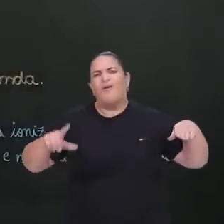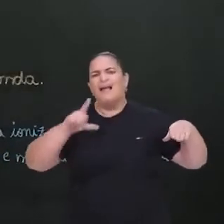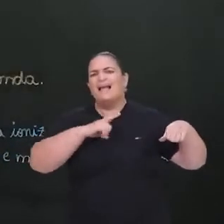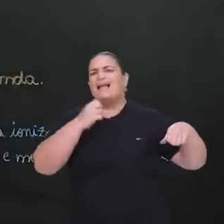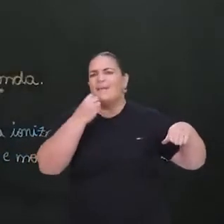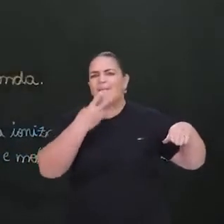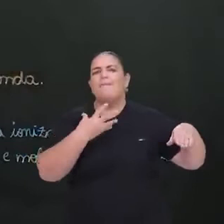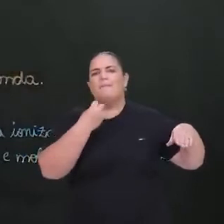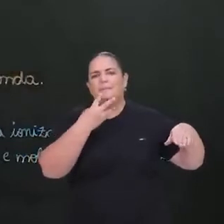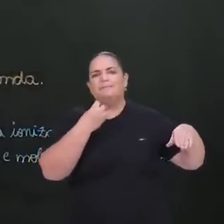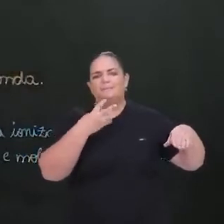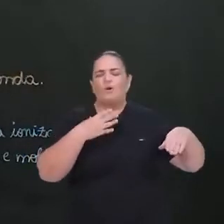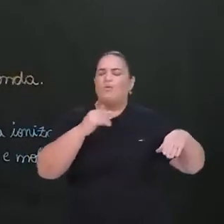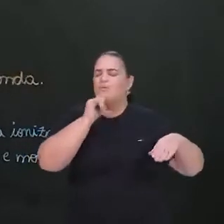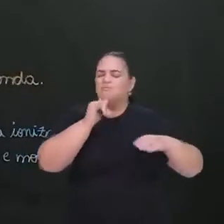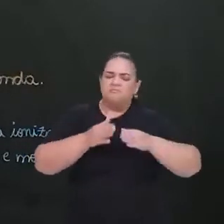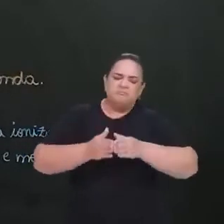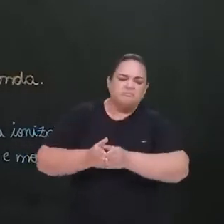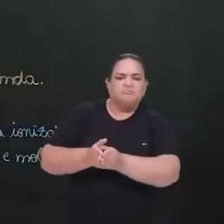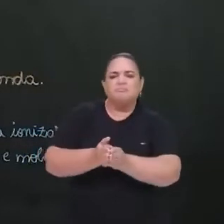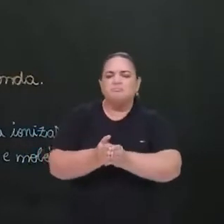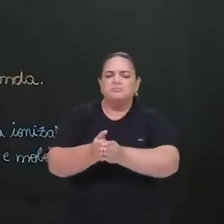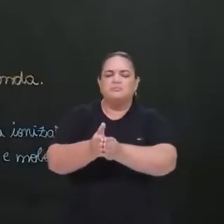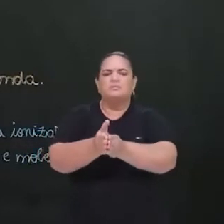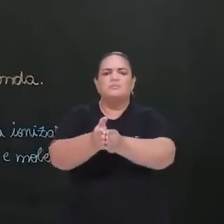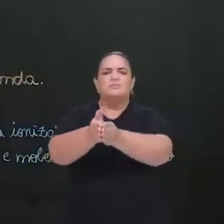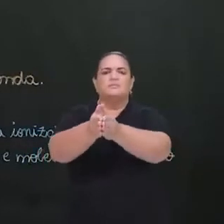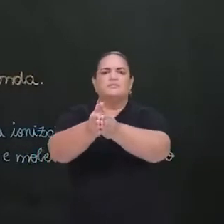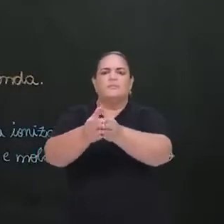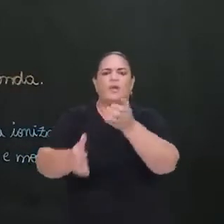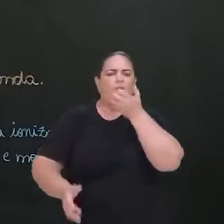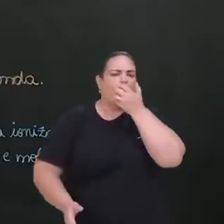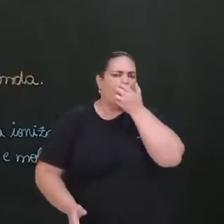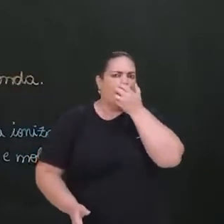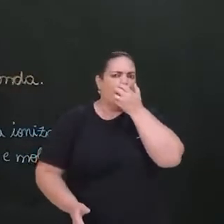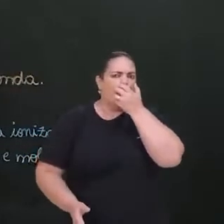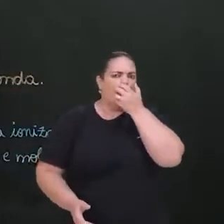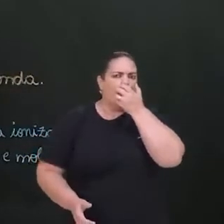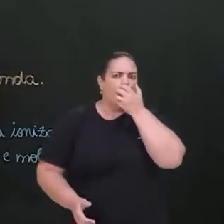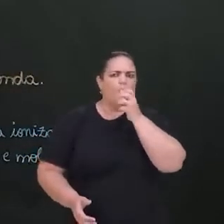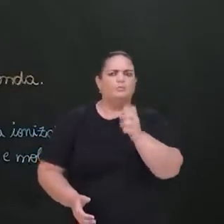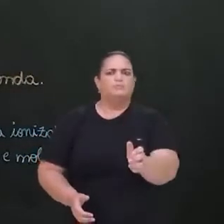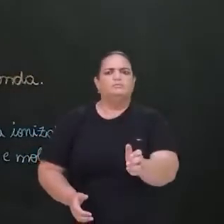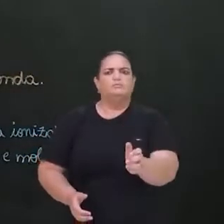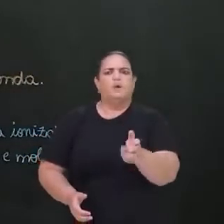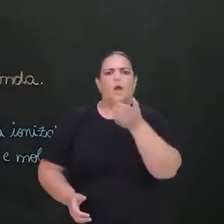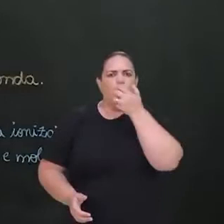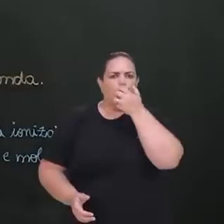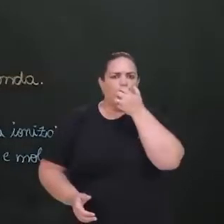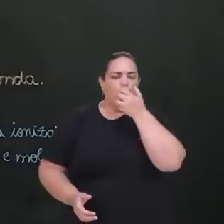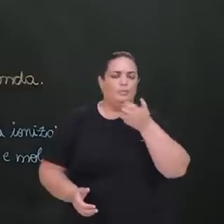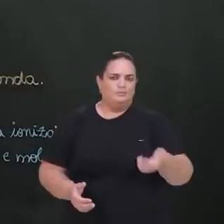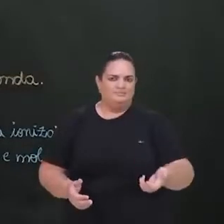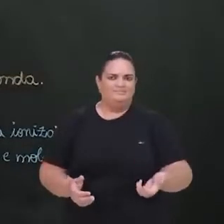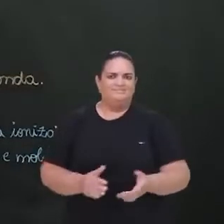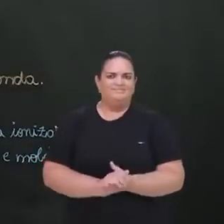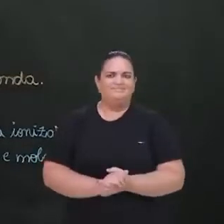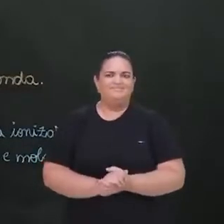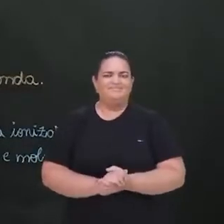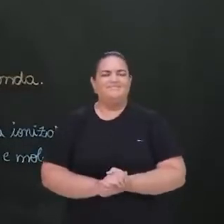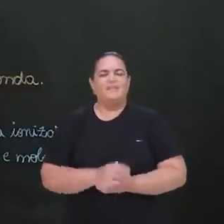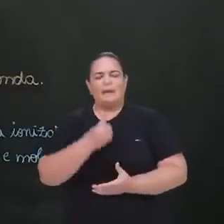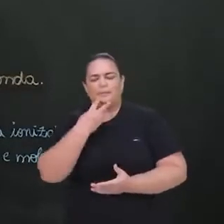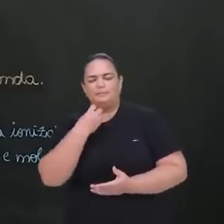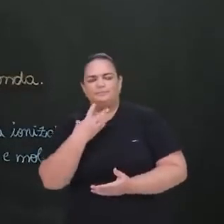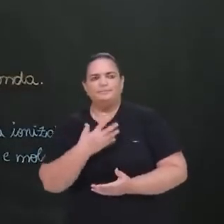exemplo, para comunicação submarina. Algumas comunicações de rádio, elas são utilizadas por essa via. As ondas